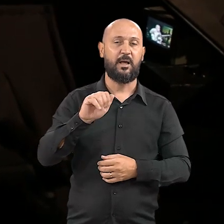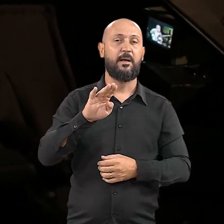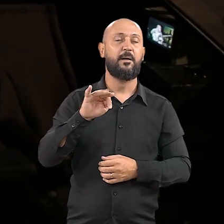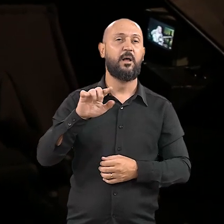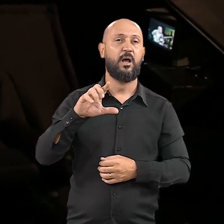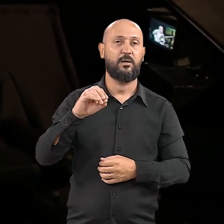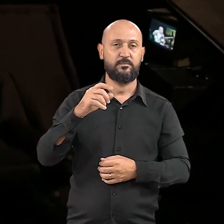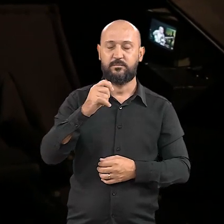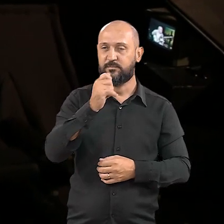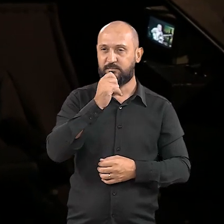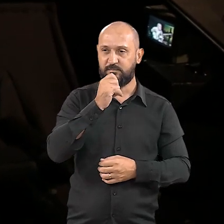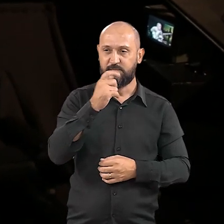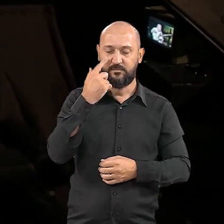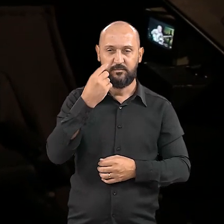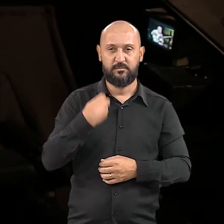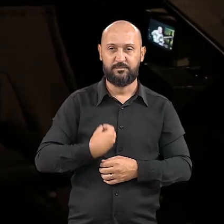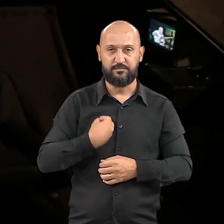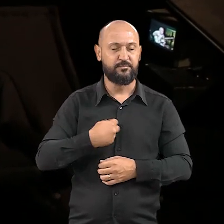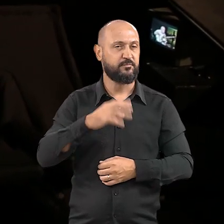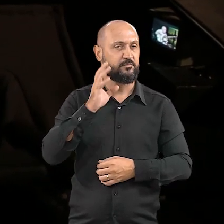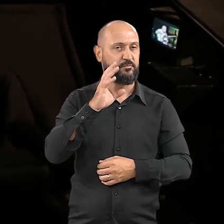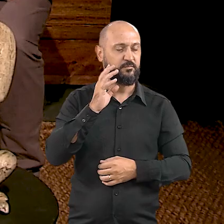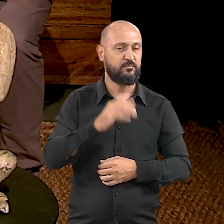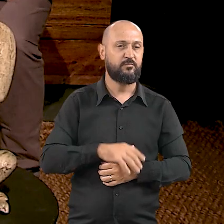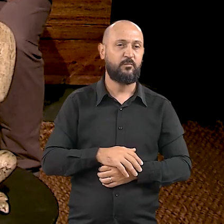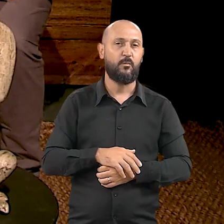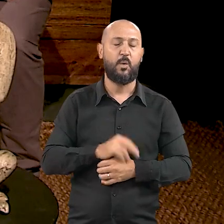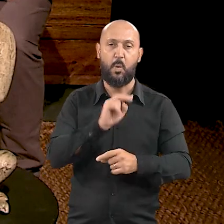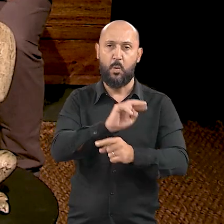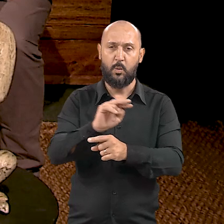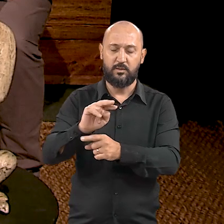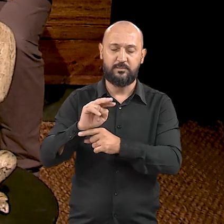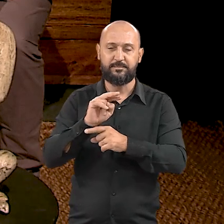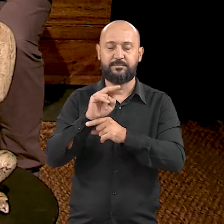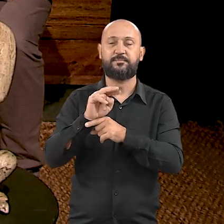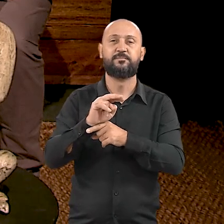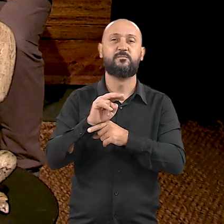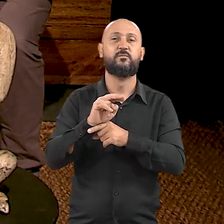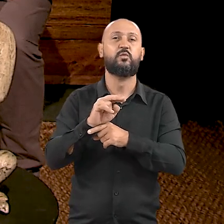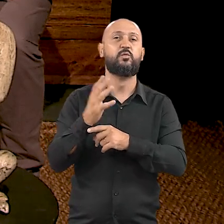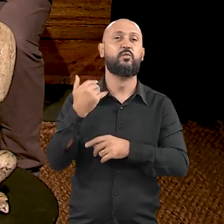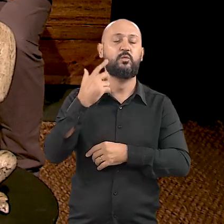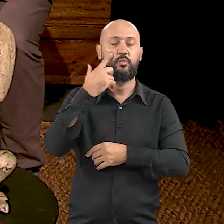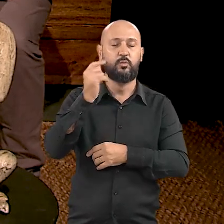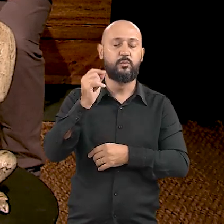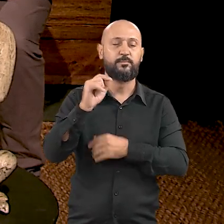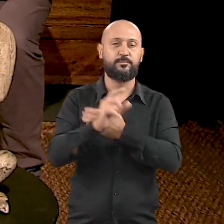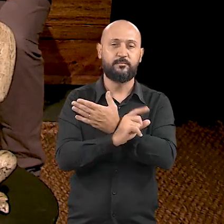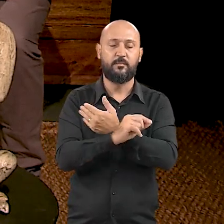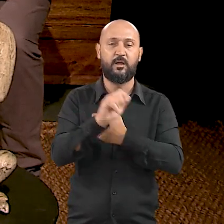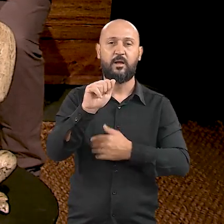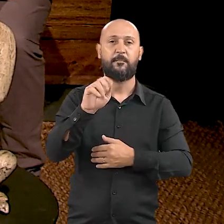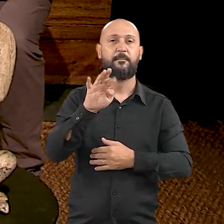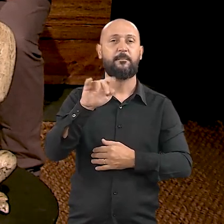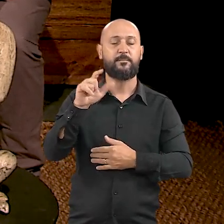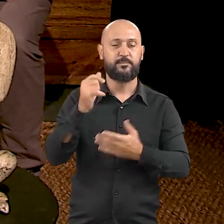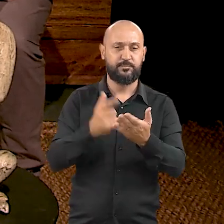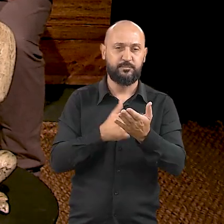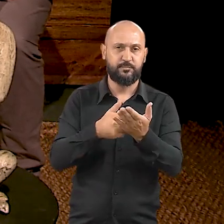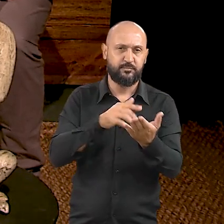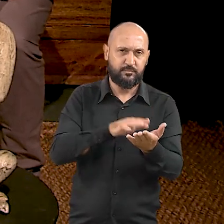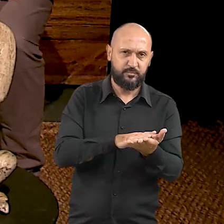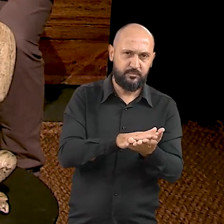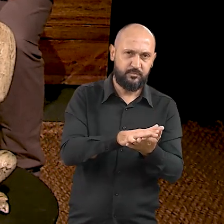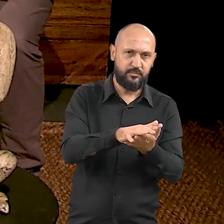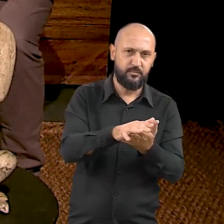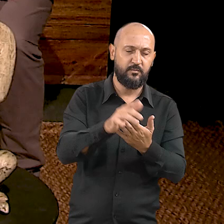de Barros, ele em vida ainda também, que foi muito legal, o Guardião do Pantanal. Não sei se vocês sabem, o Abílio ele até tem um livro